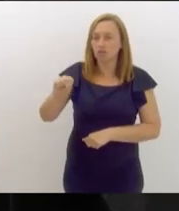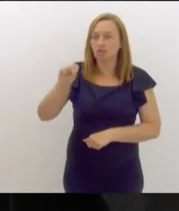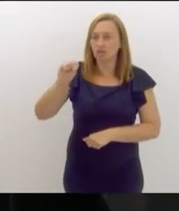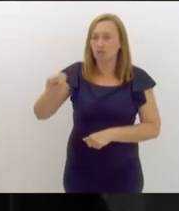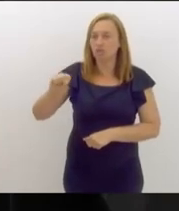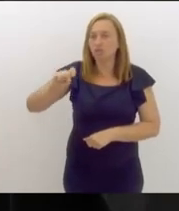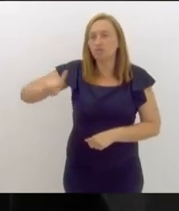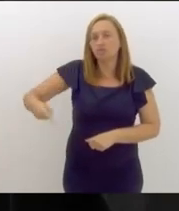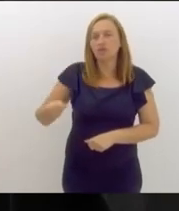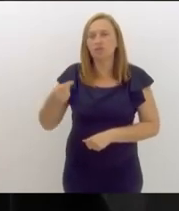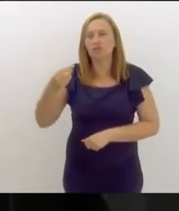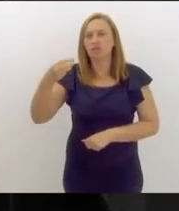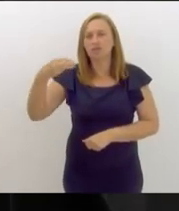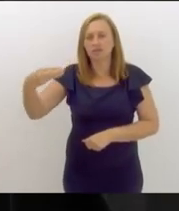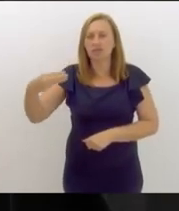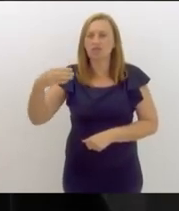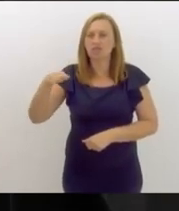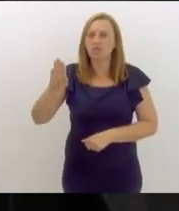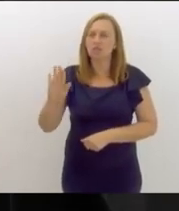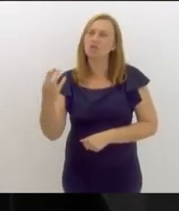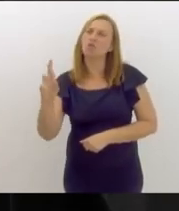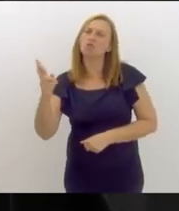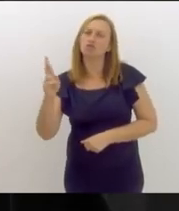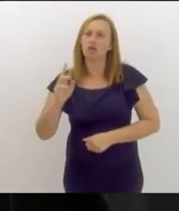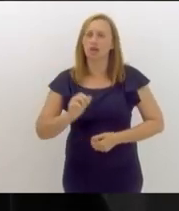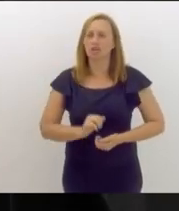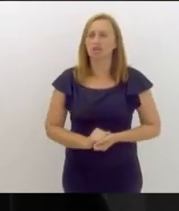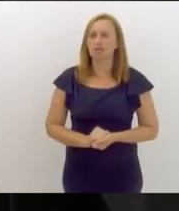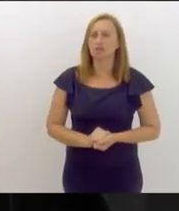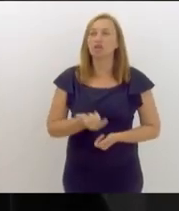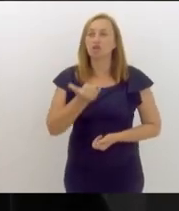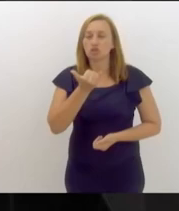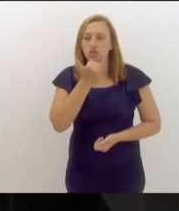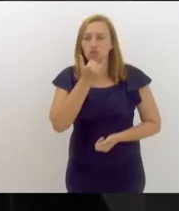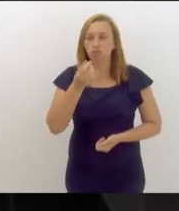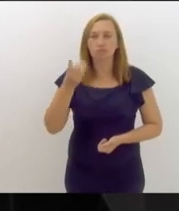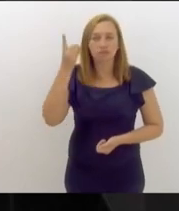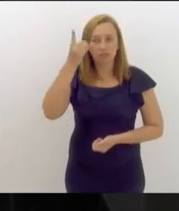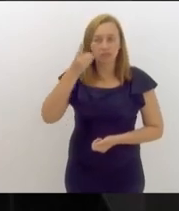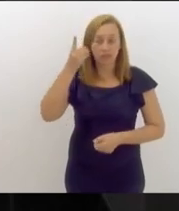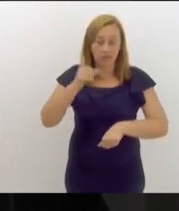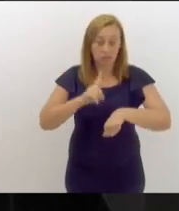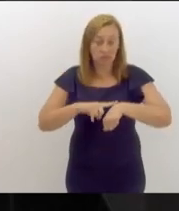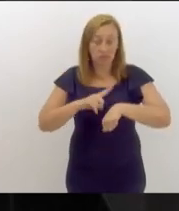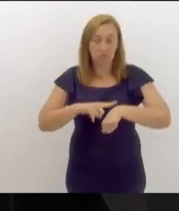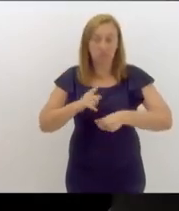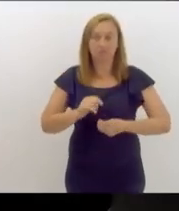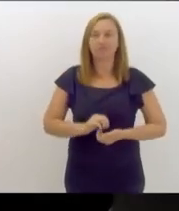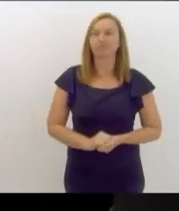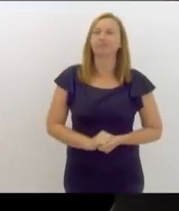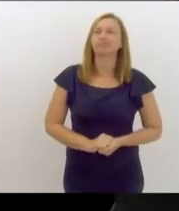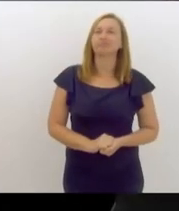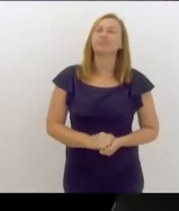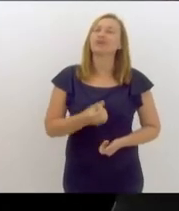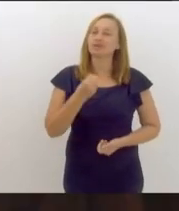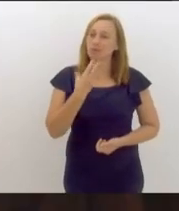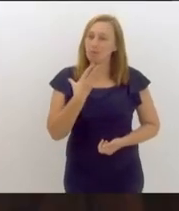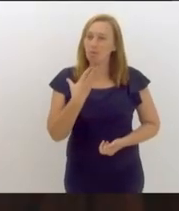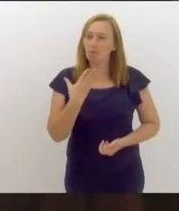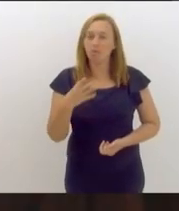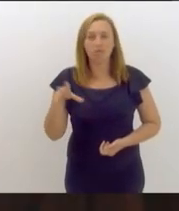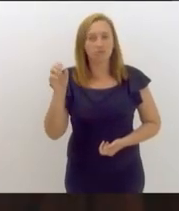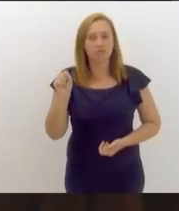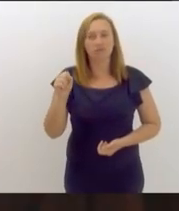188,3 bilhões de reais desculpe o passado do tempo sempre bom de ouvir